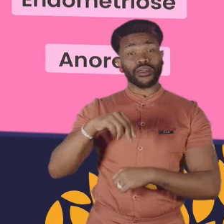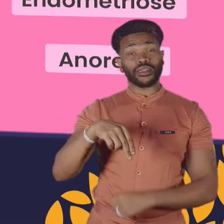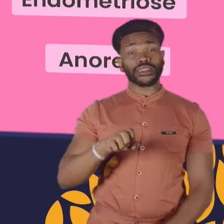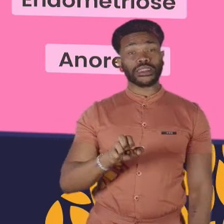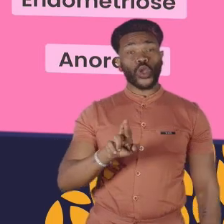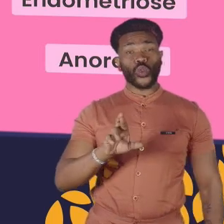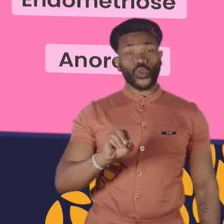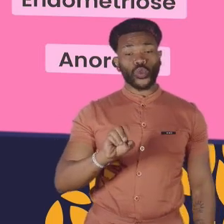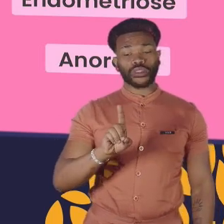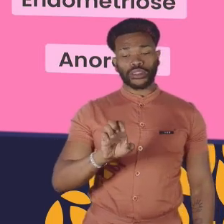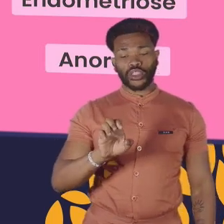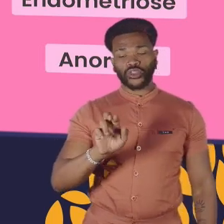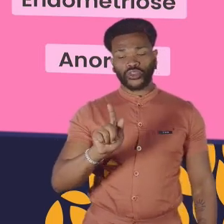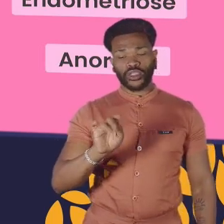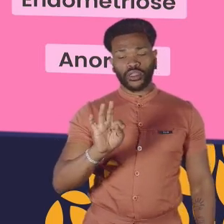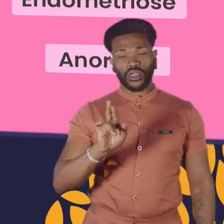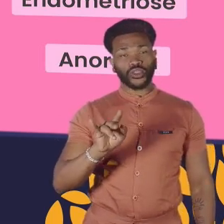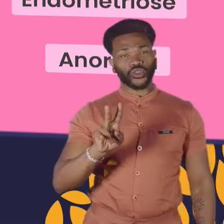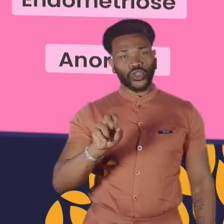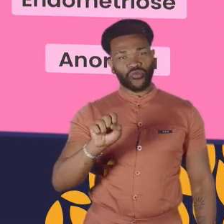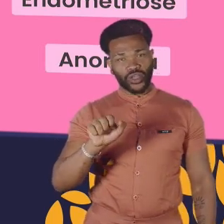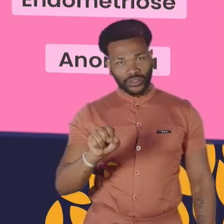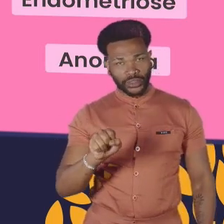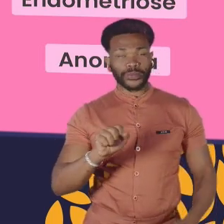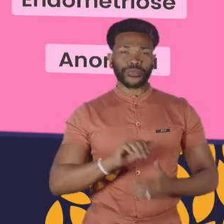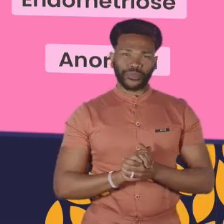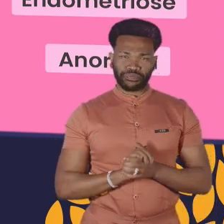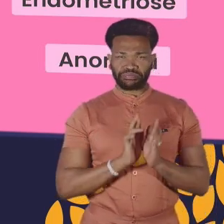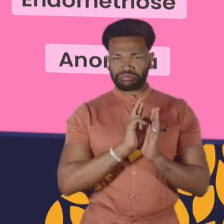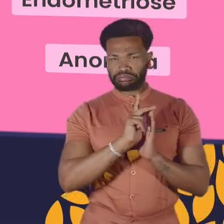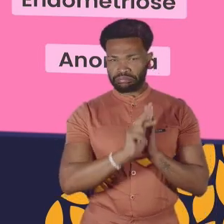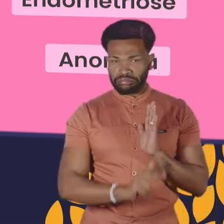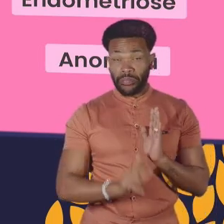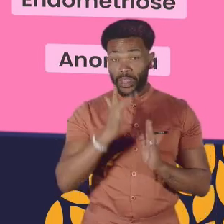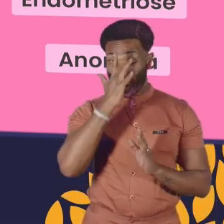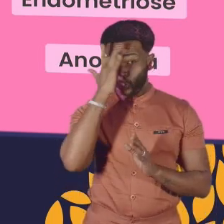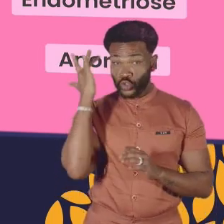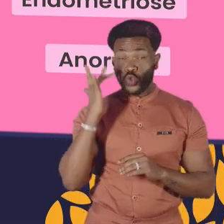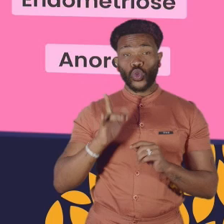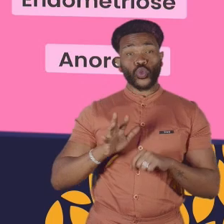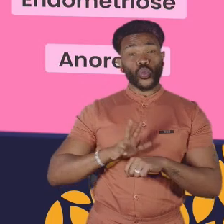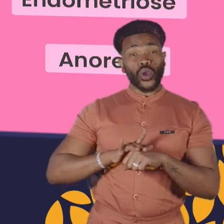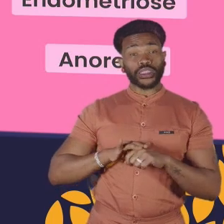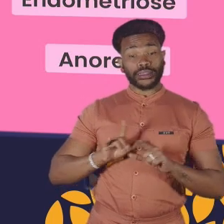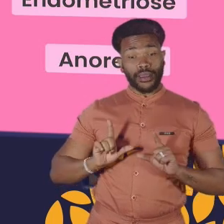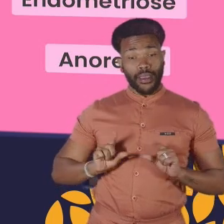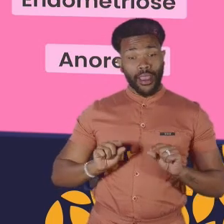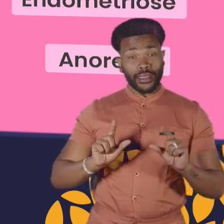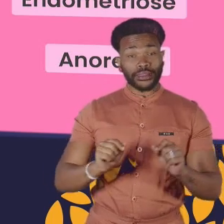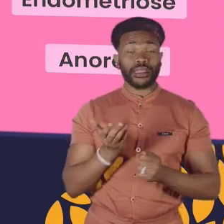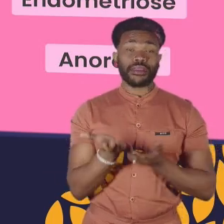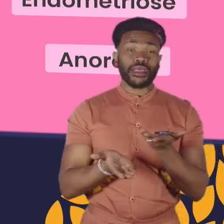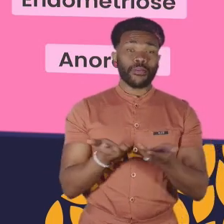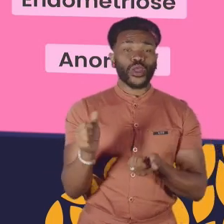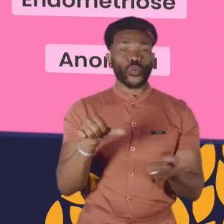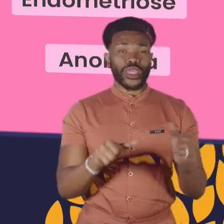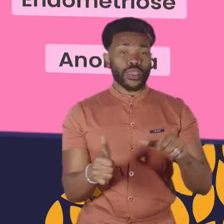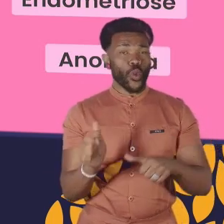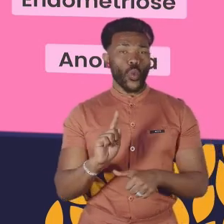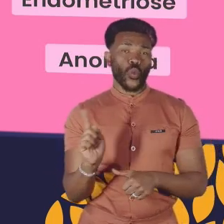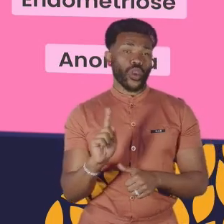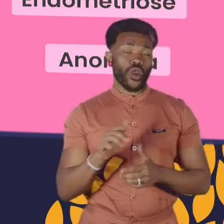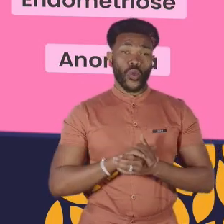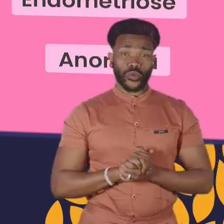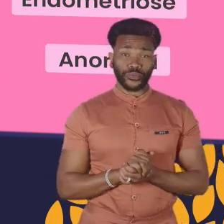neurodegenerativas, Parkinson, Alzheimer, Huntington, paciente com câncer em quimioterapia ou não,